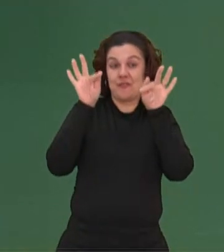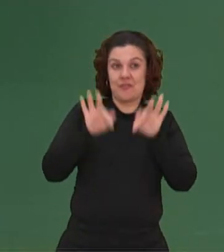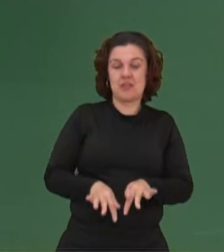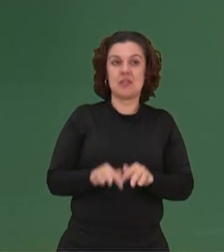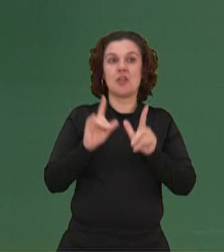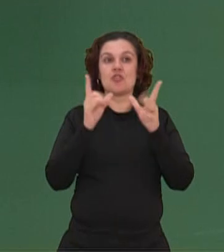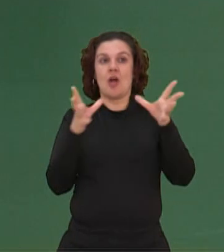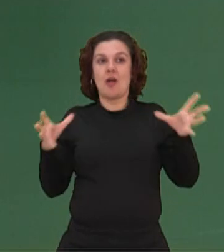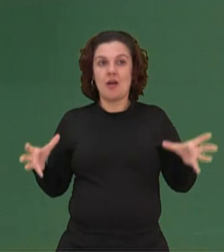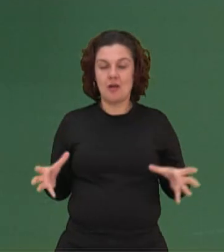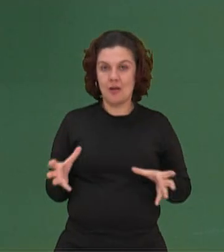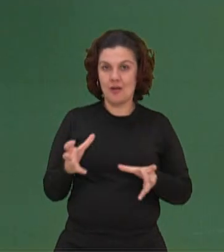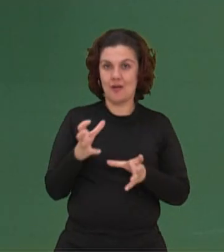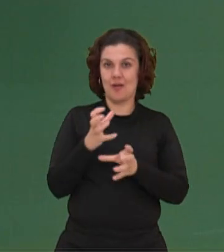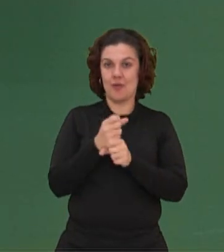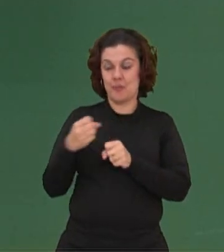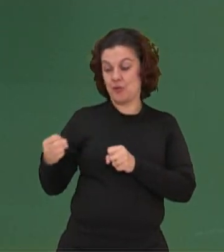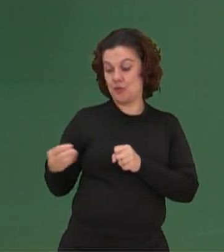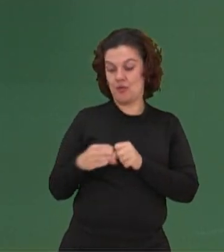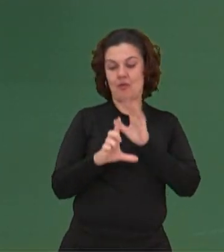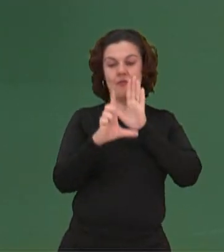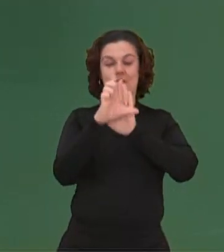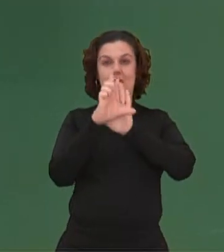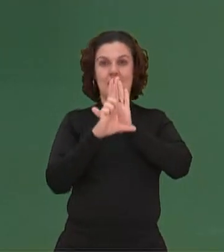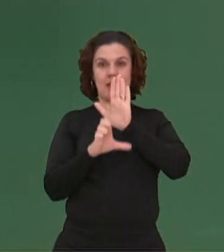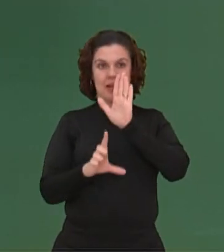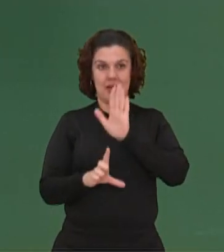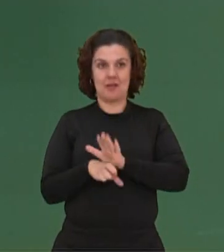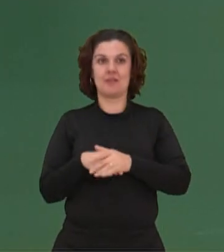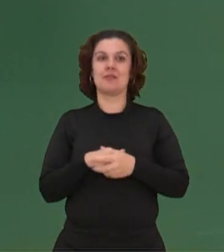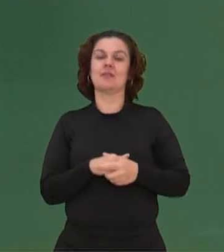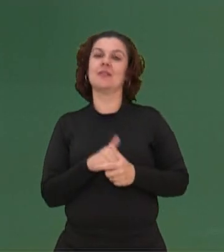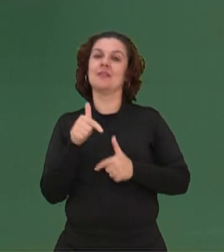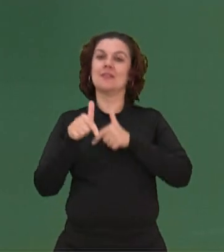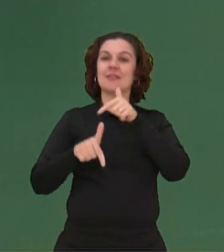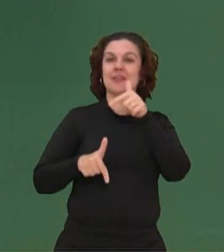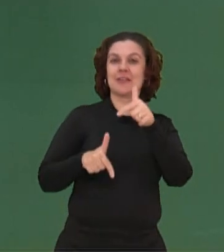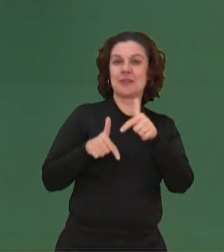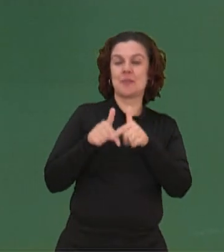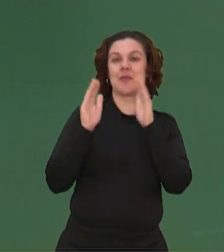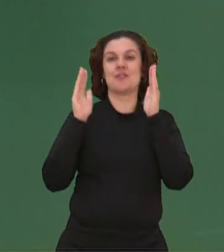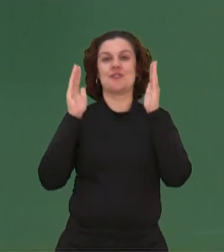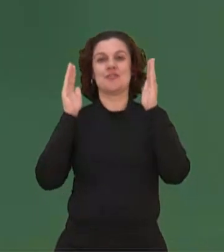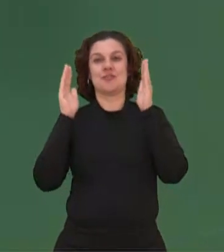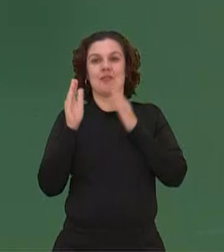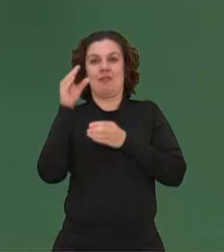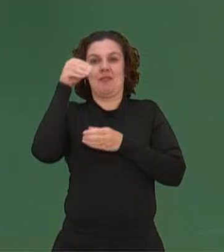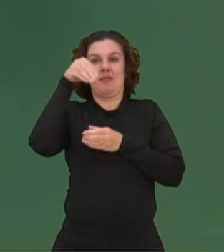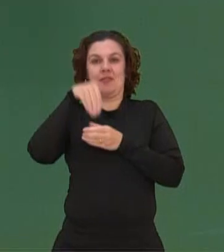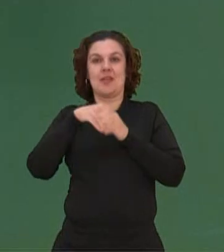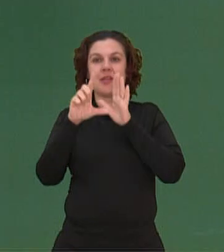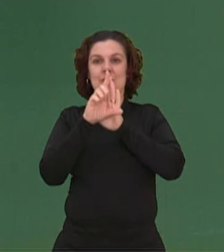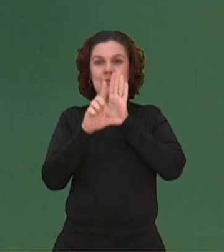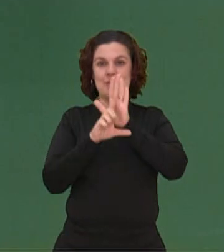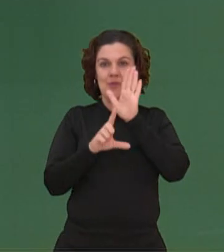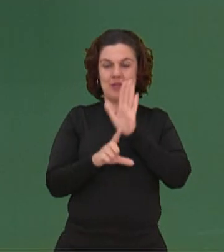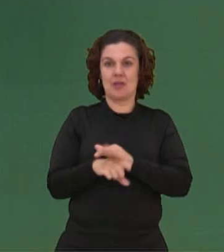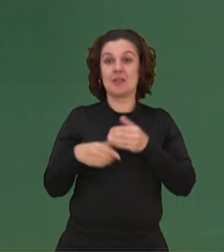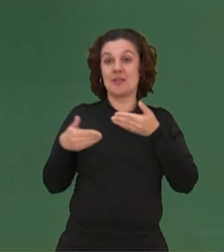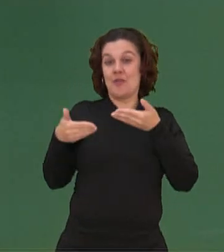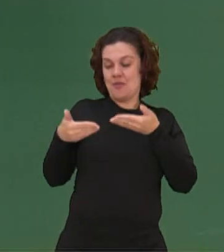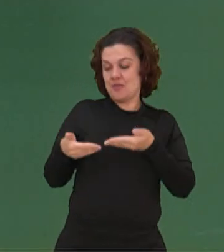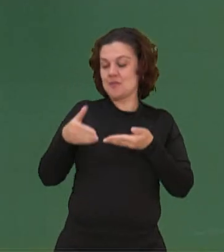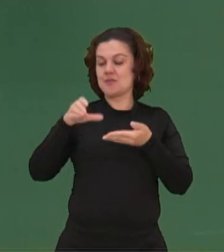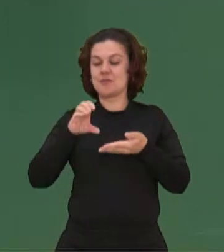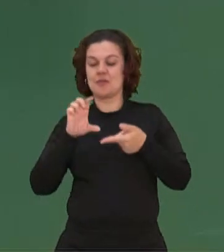foram reunidas num código. Toda essa legislação trabalhista estava reunida nesse código de leis. Então isso é a